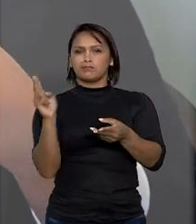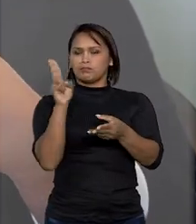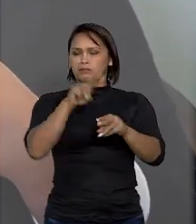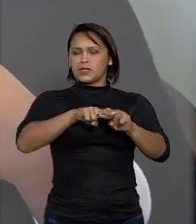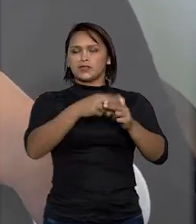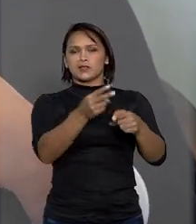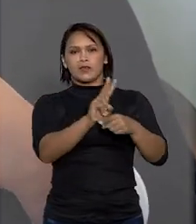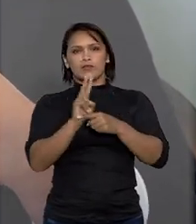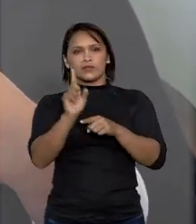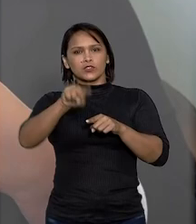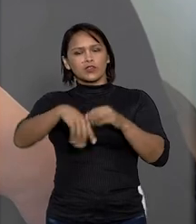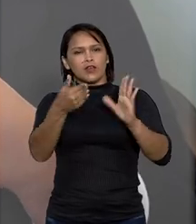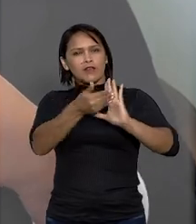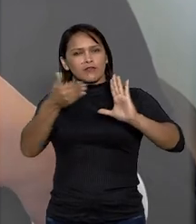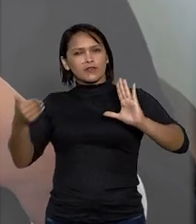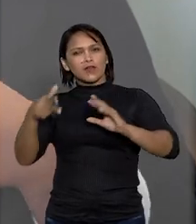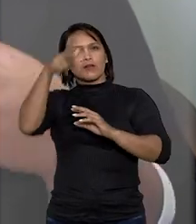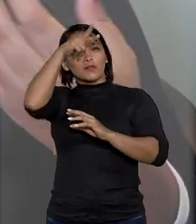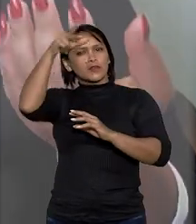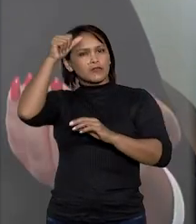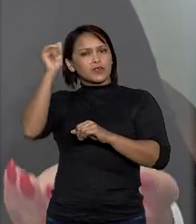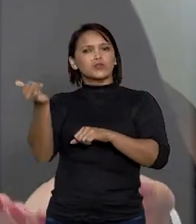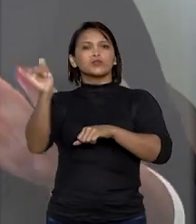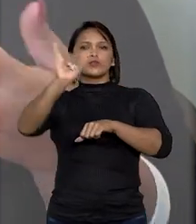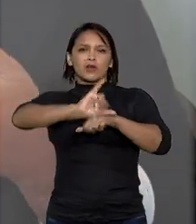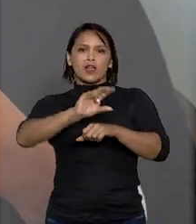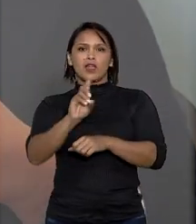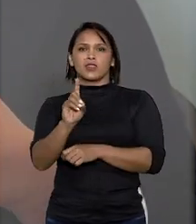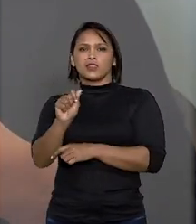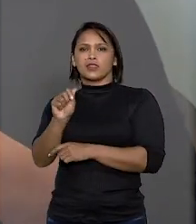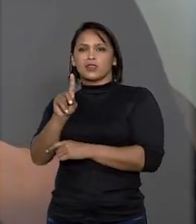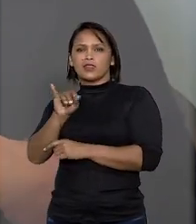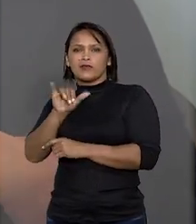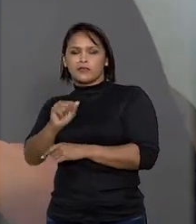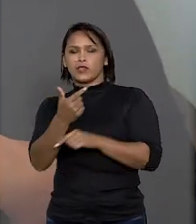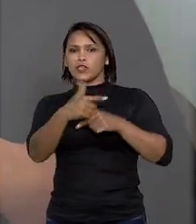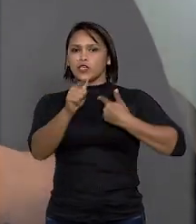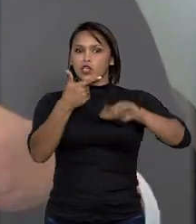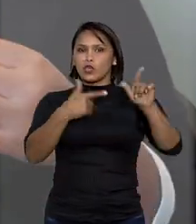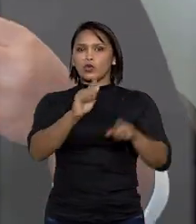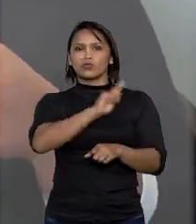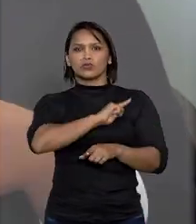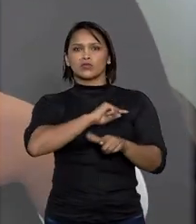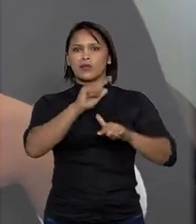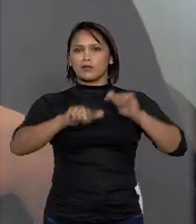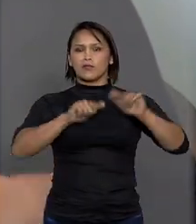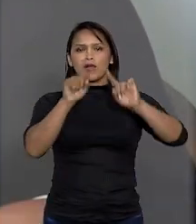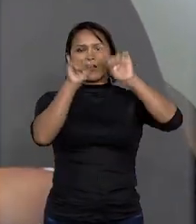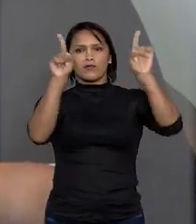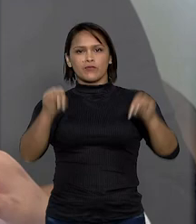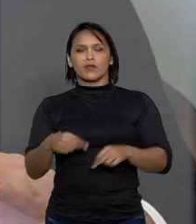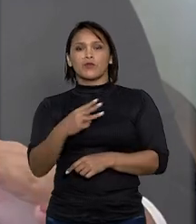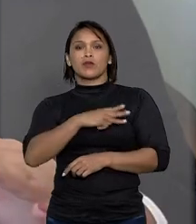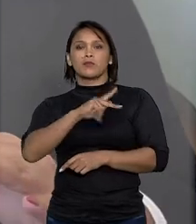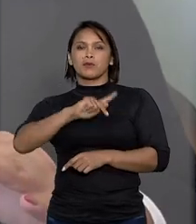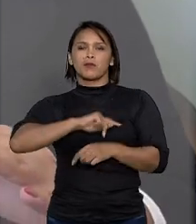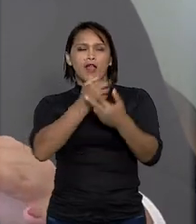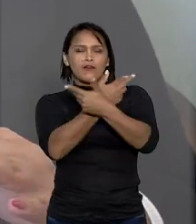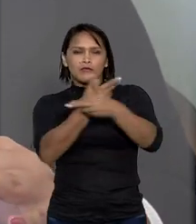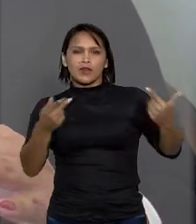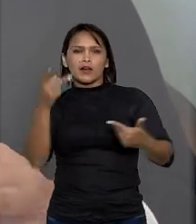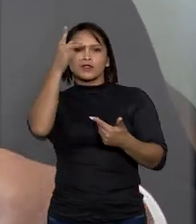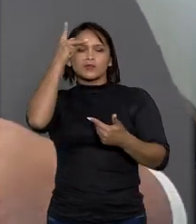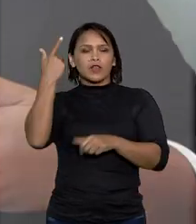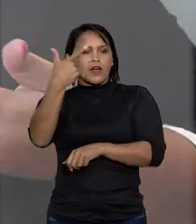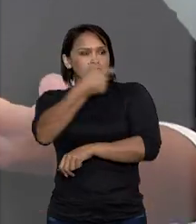e o afastamento do cargo para o prefeito da capital Davi Almeida e outros agentes públicos segundo o MP várias